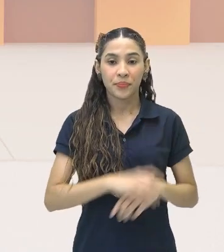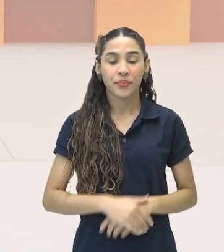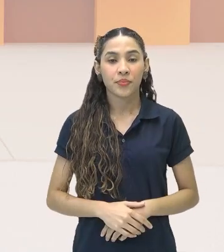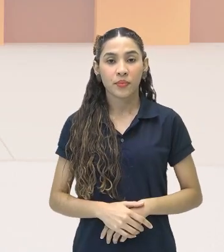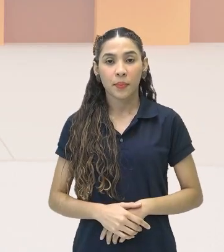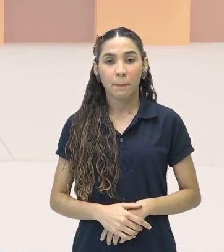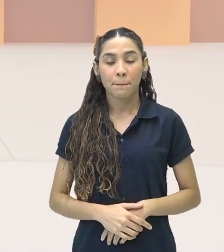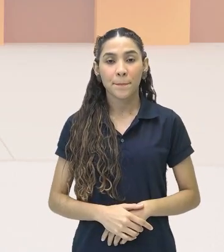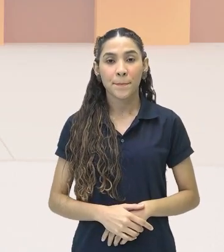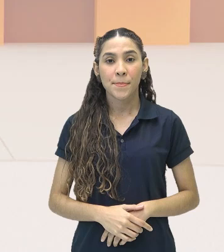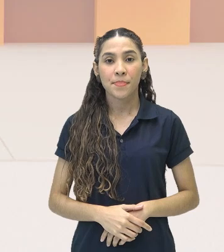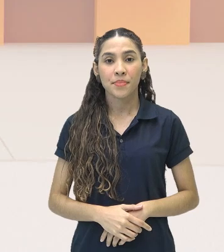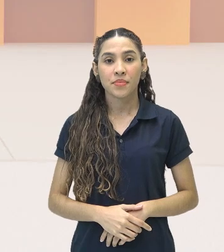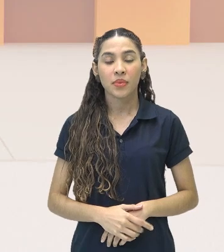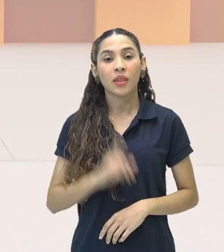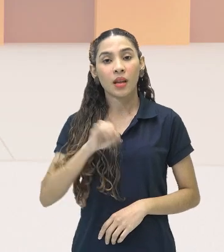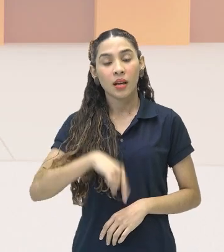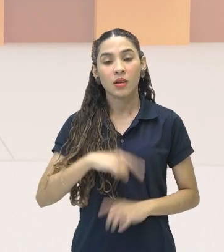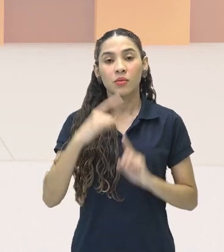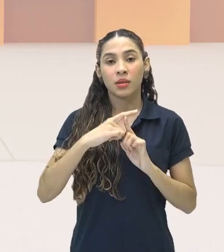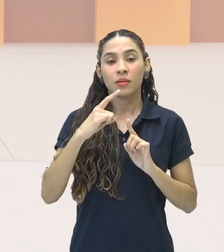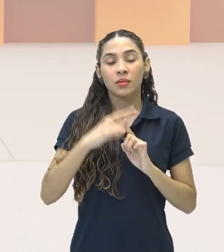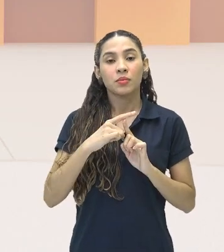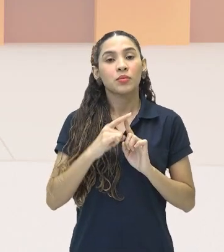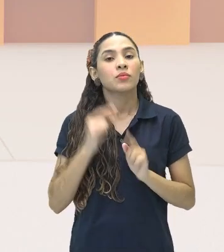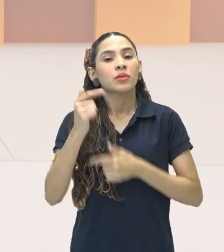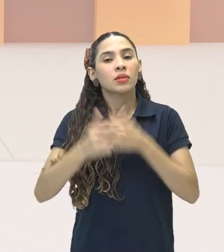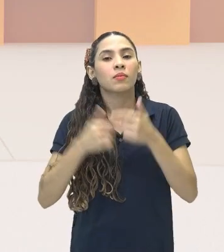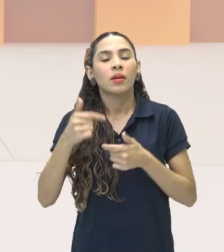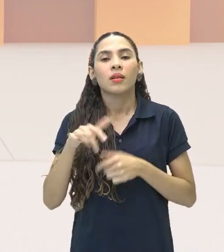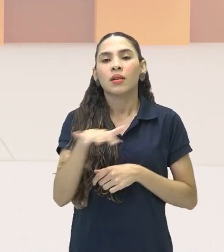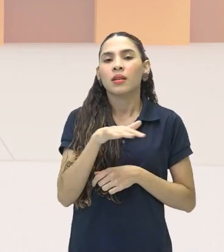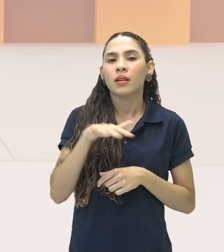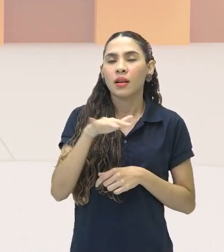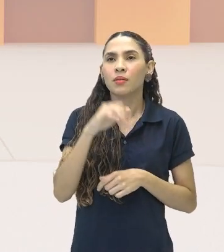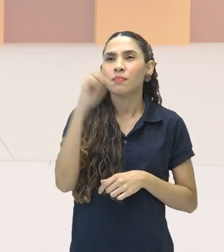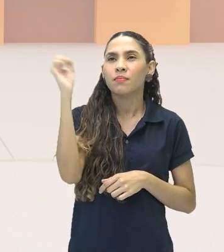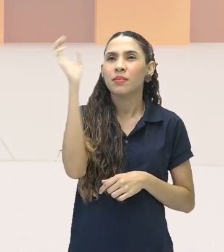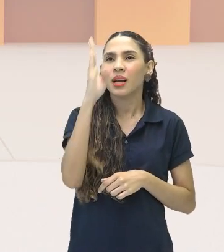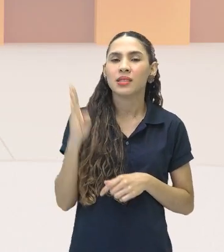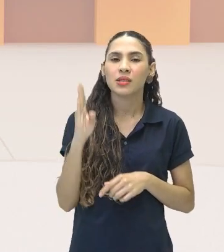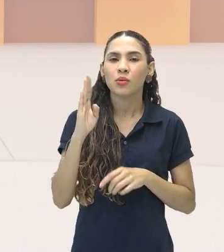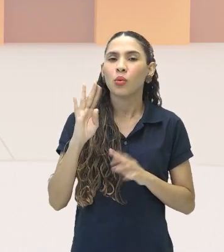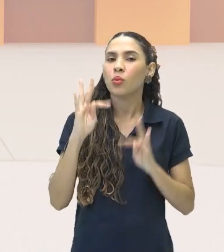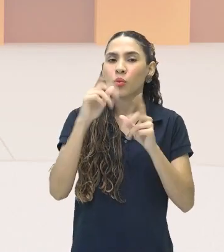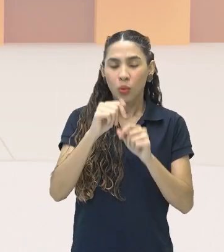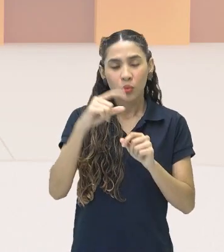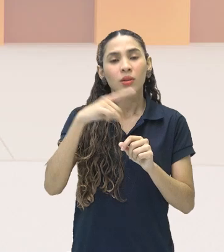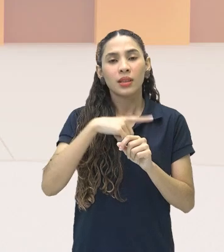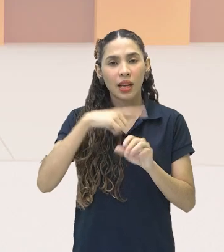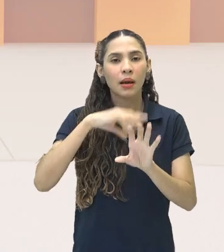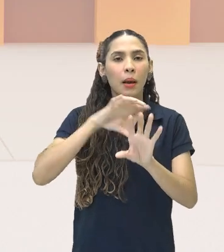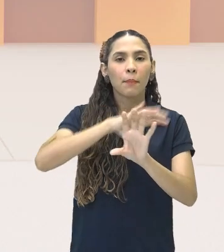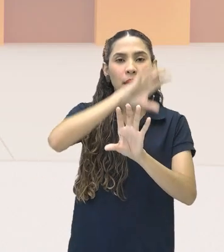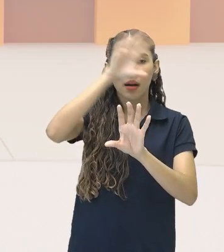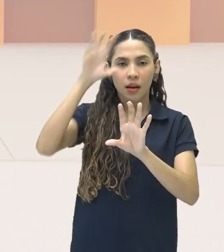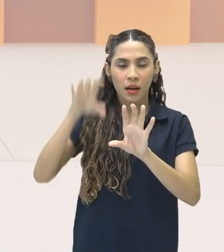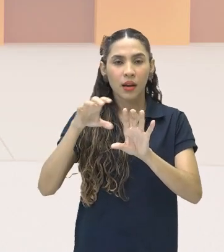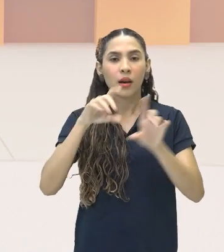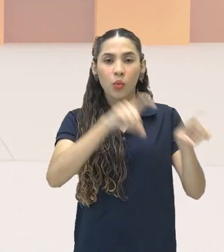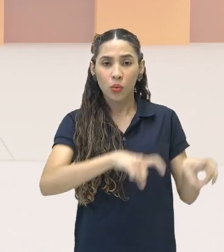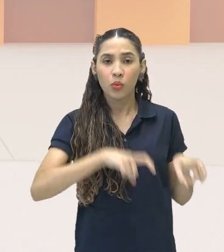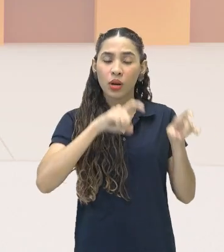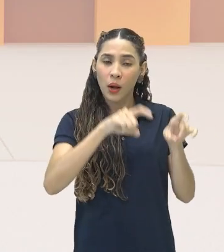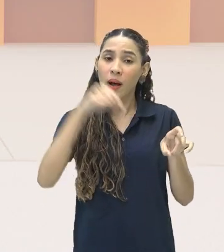que é um trabalho nesse campo. Claro, o Brasil todo nós temos áreas rurais. No Amazonas